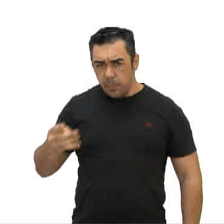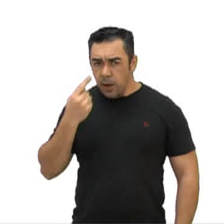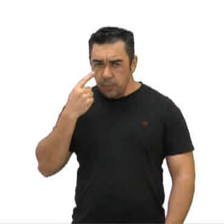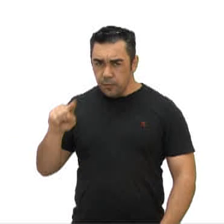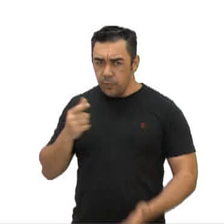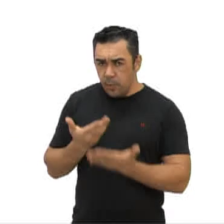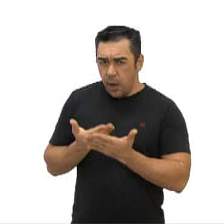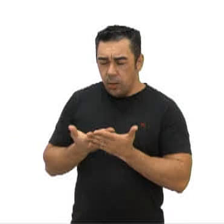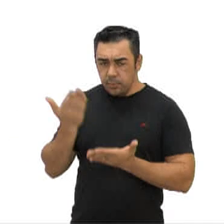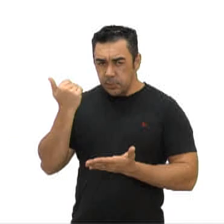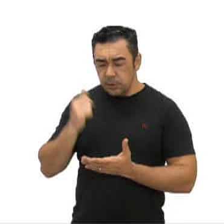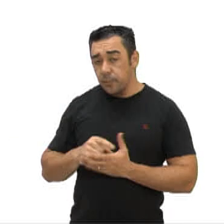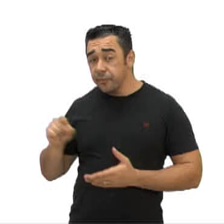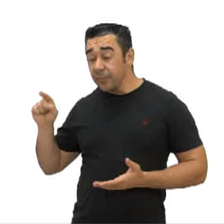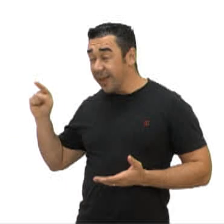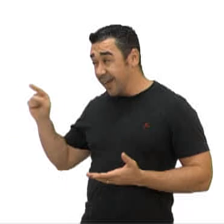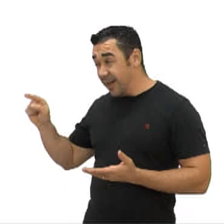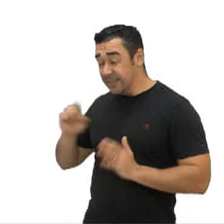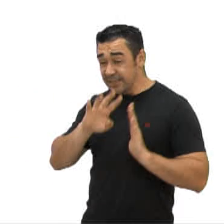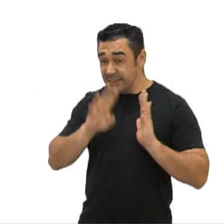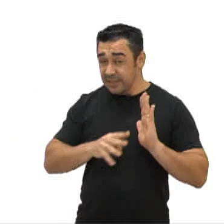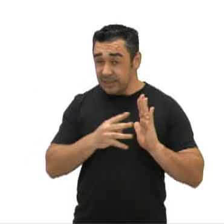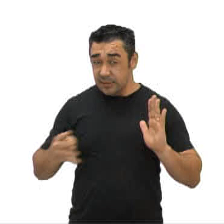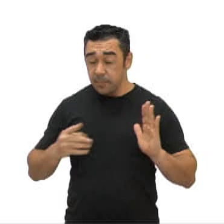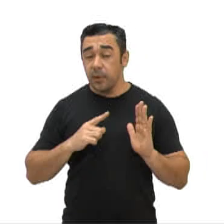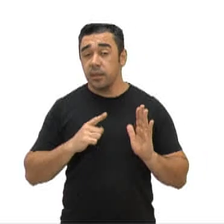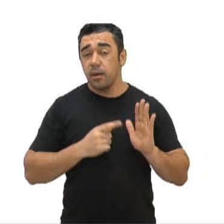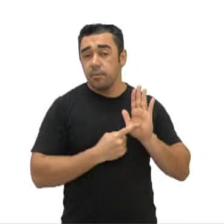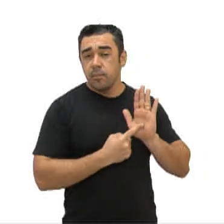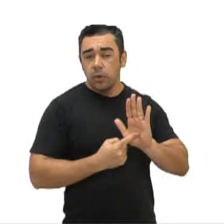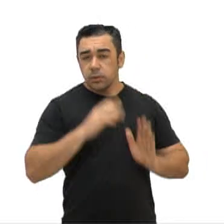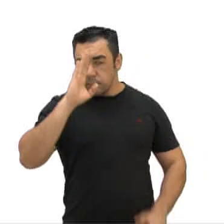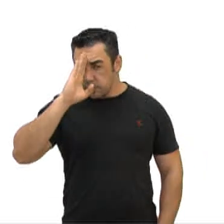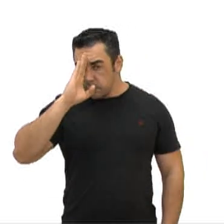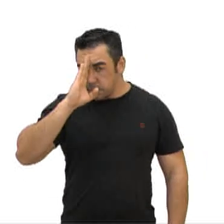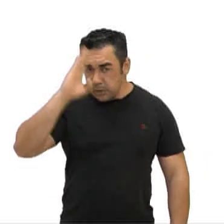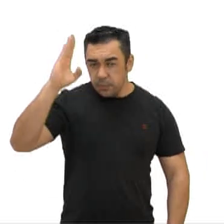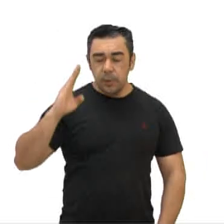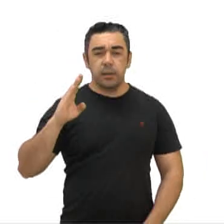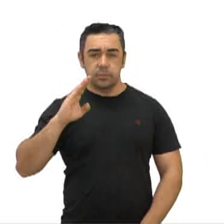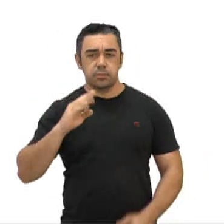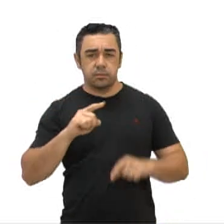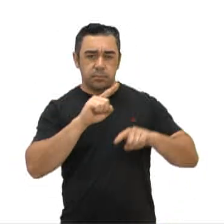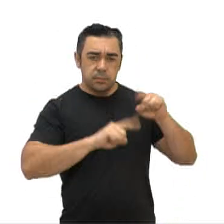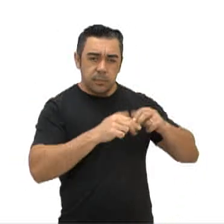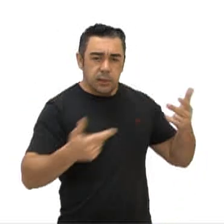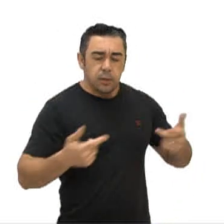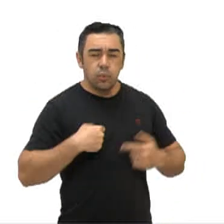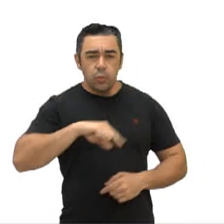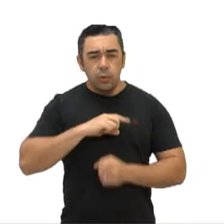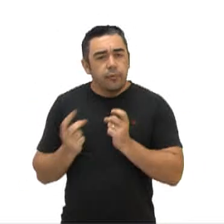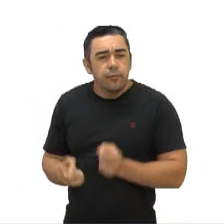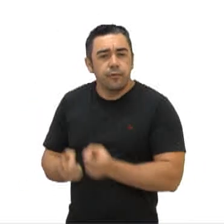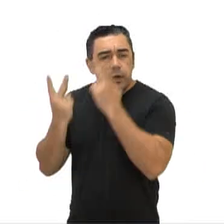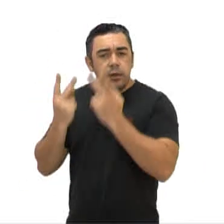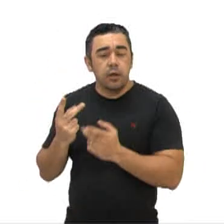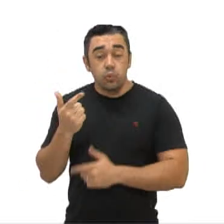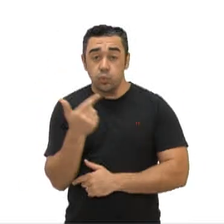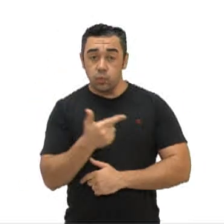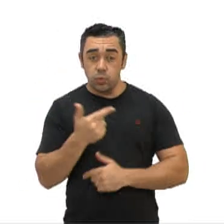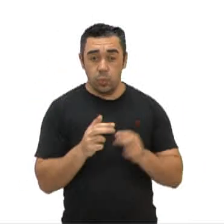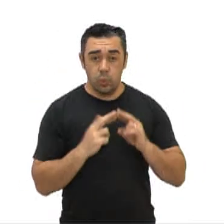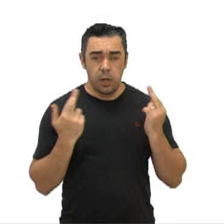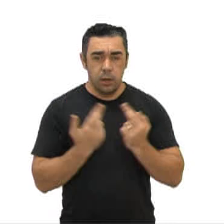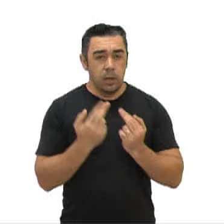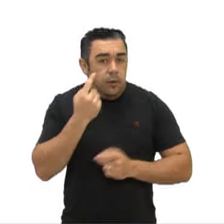aula passada? Essa tabela ela traz os nossos principais produtos de exportação durante o Segundo Reinado. Vejam